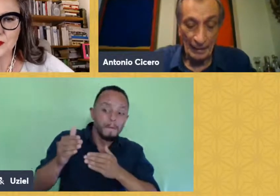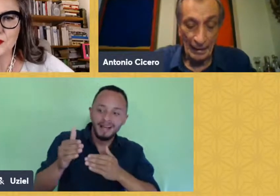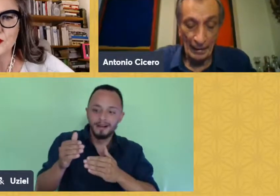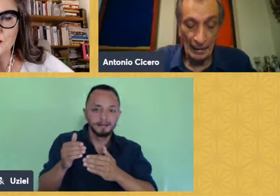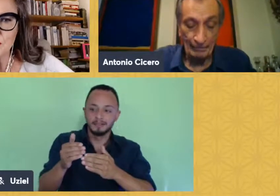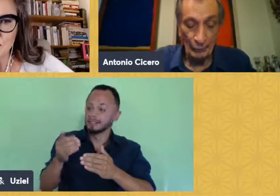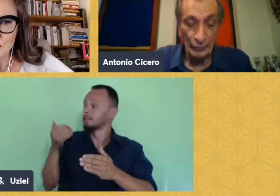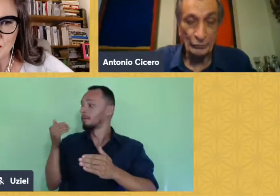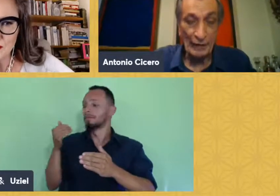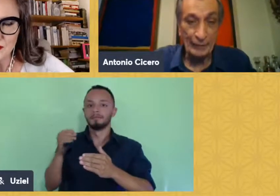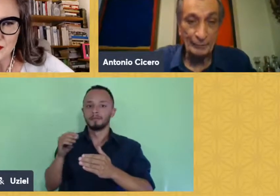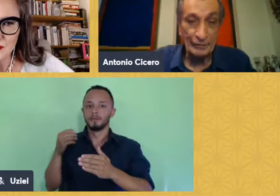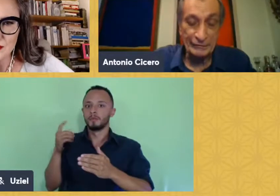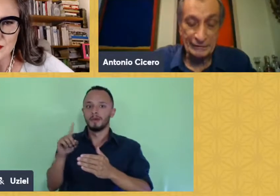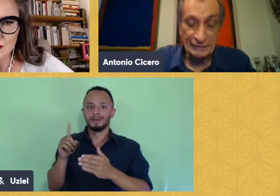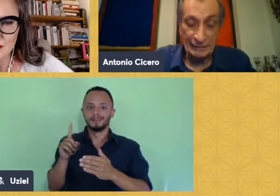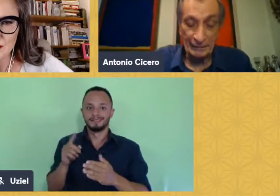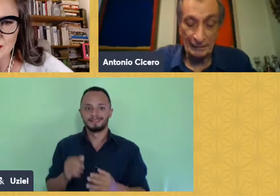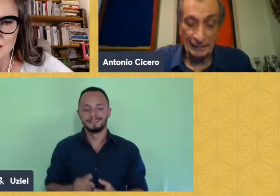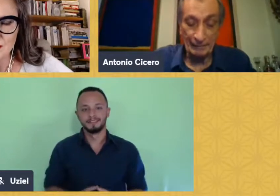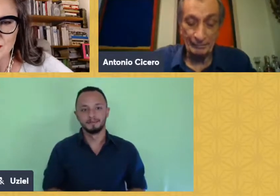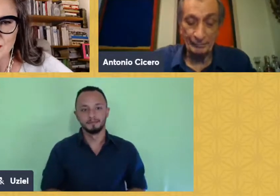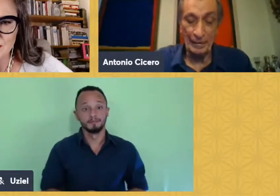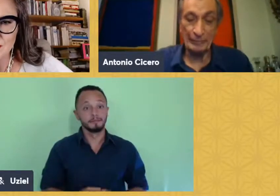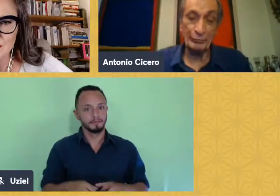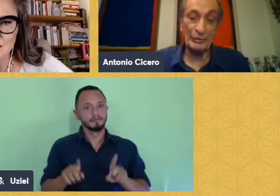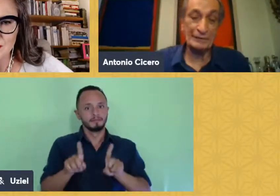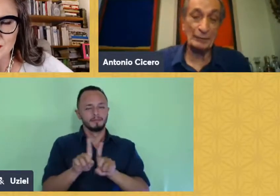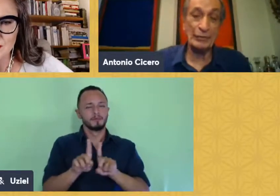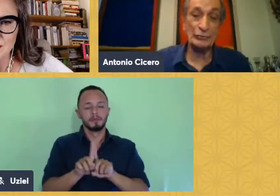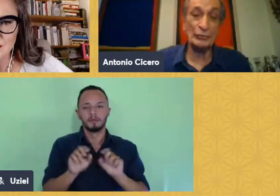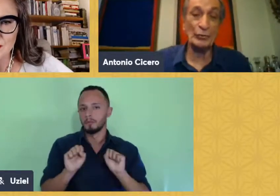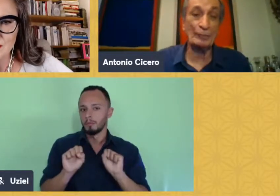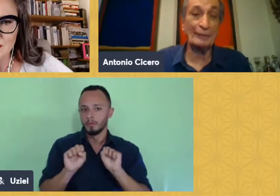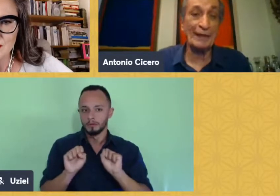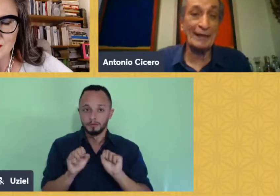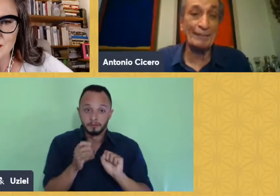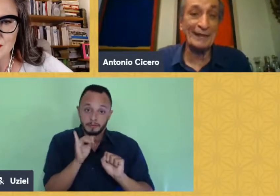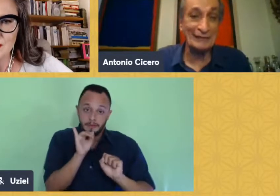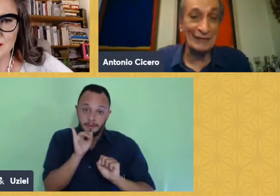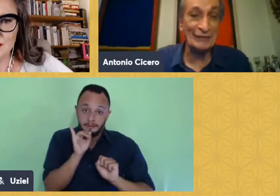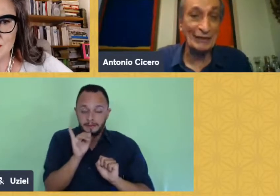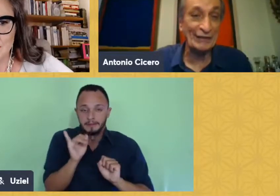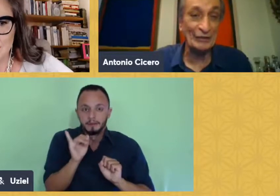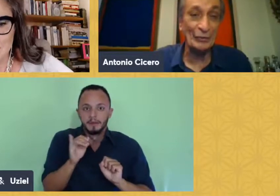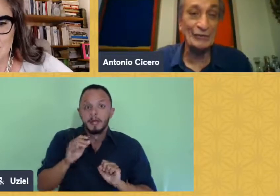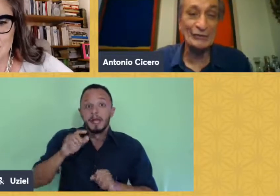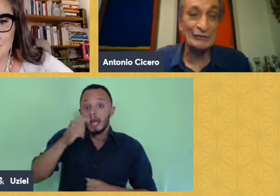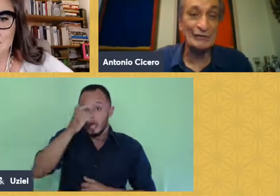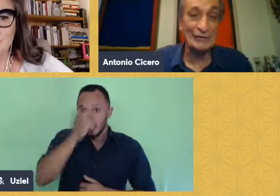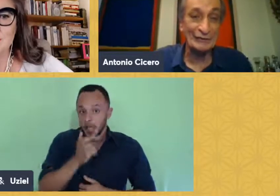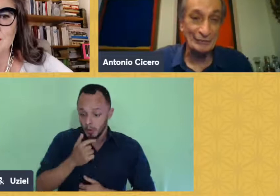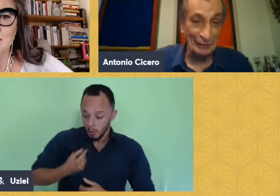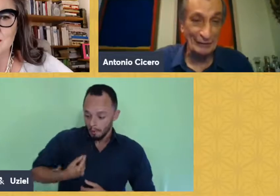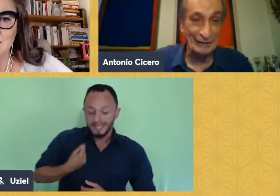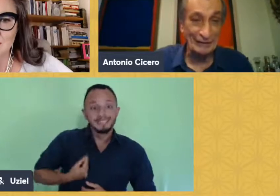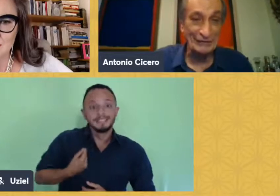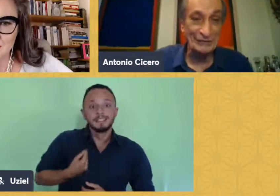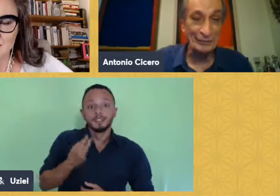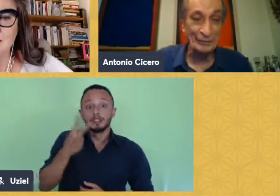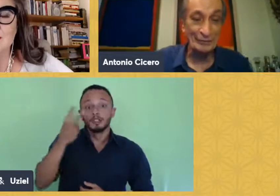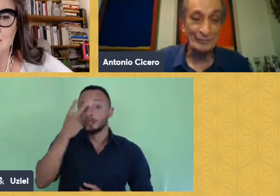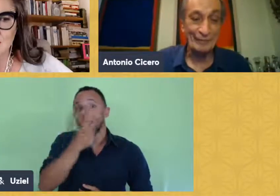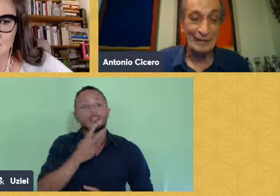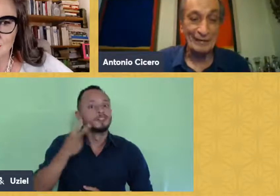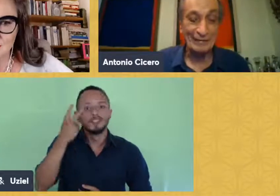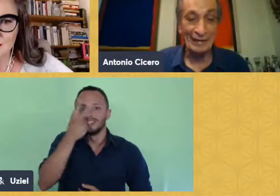Agora, por outro lado, pode-se dizer, por exemplo, que eu estou presente aqui há 2 dias, uma coisa desse